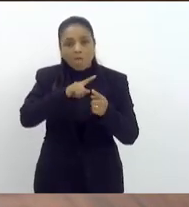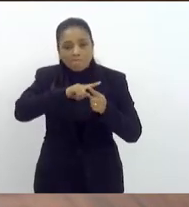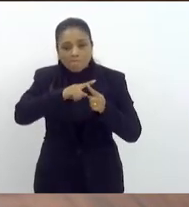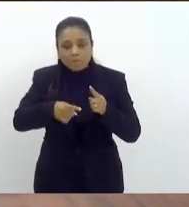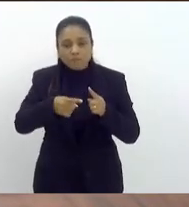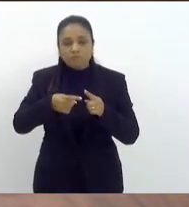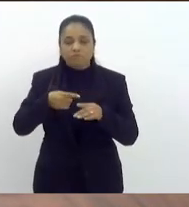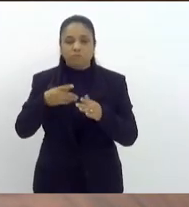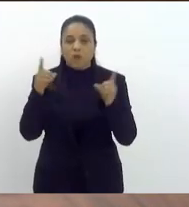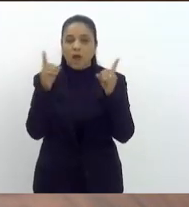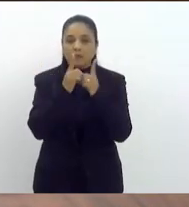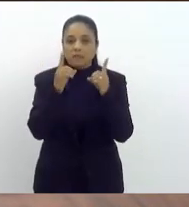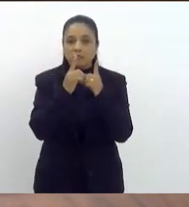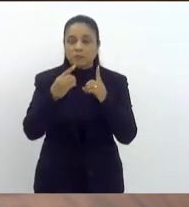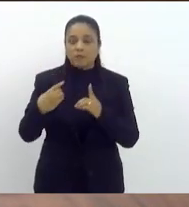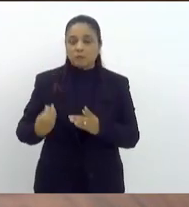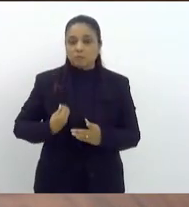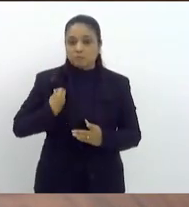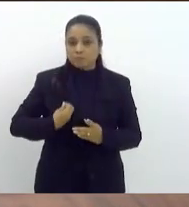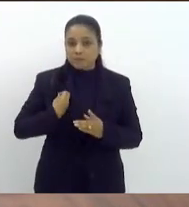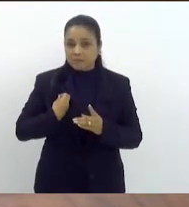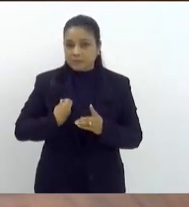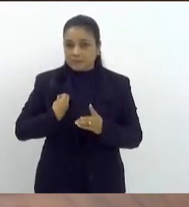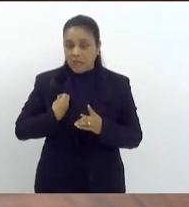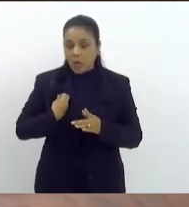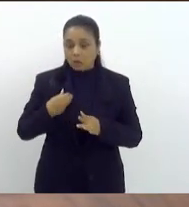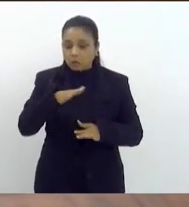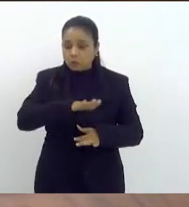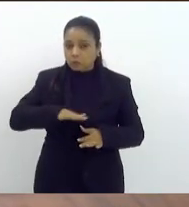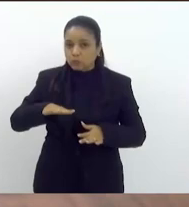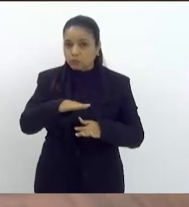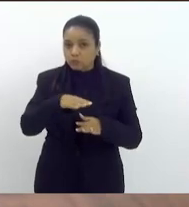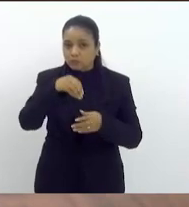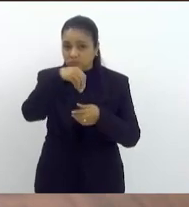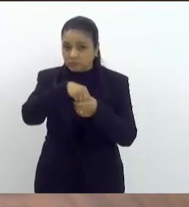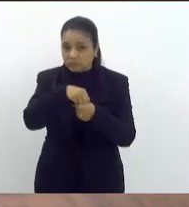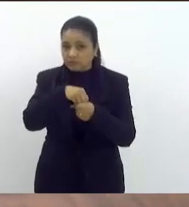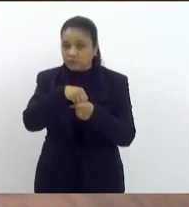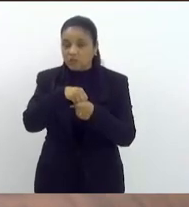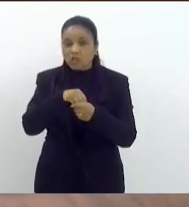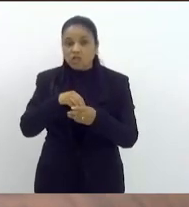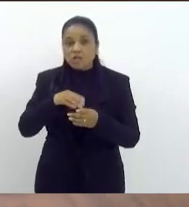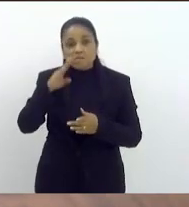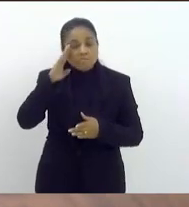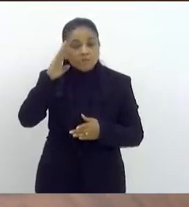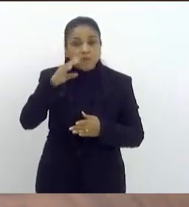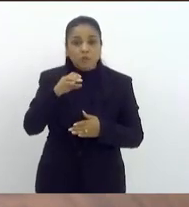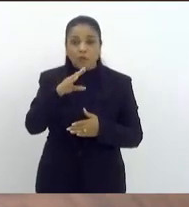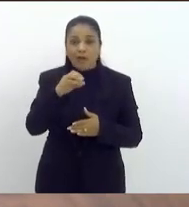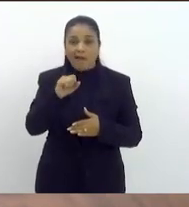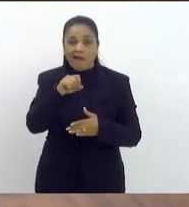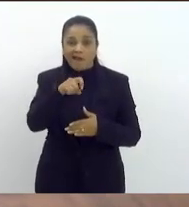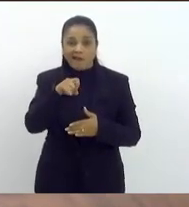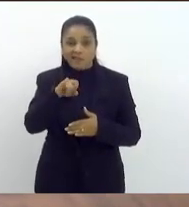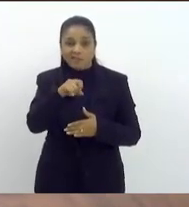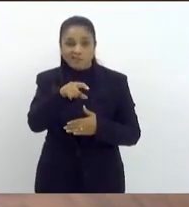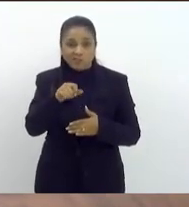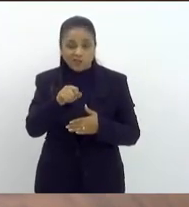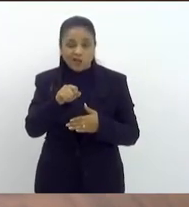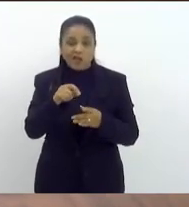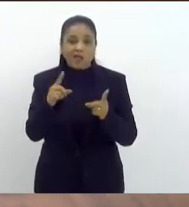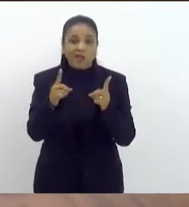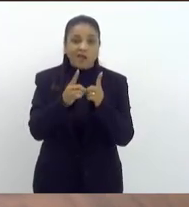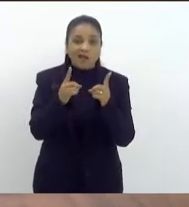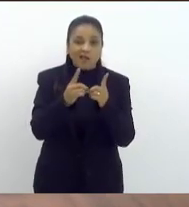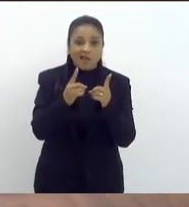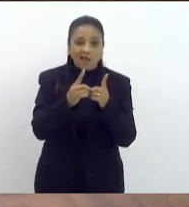presencial em suas dependências inclusive em x de caixa a cliente ou usuários